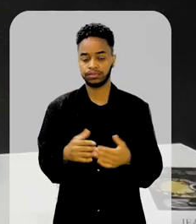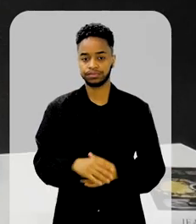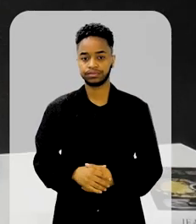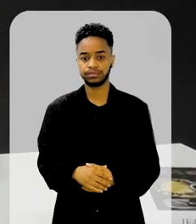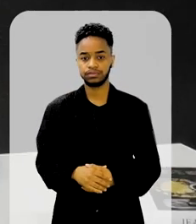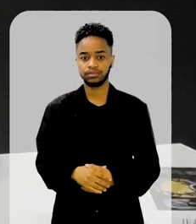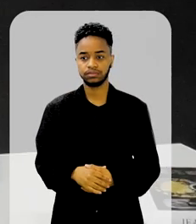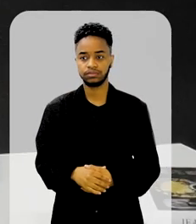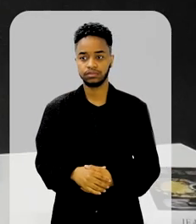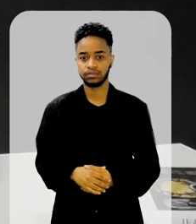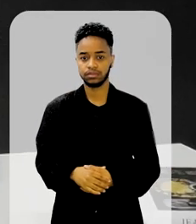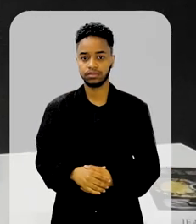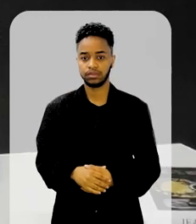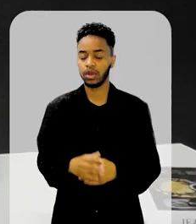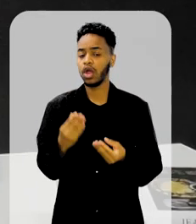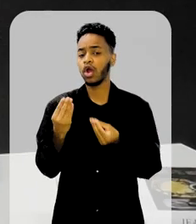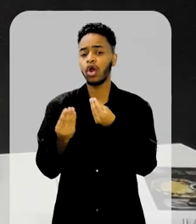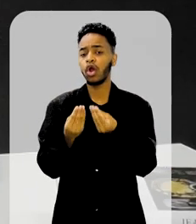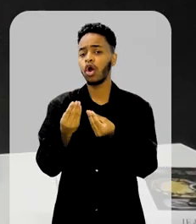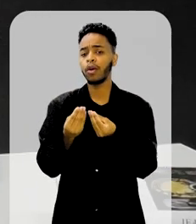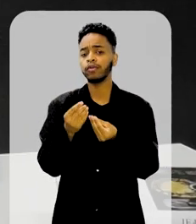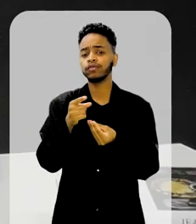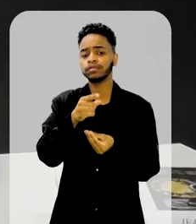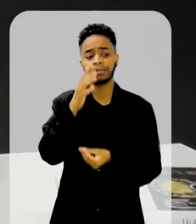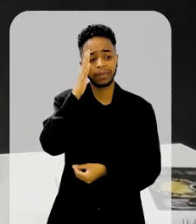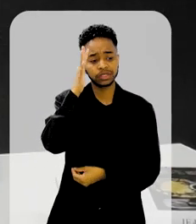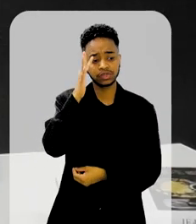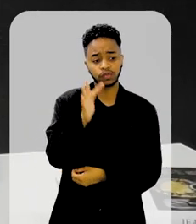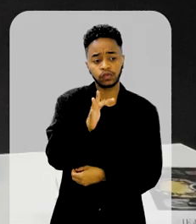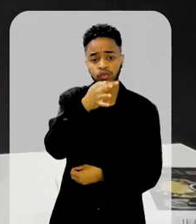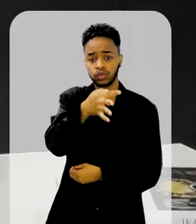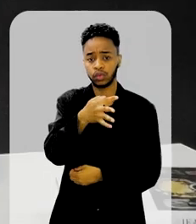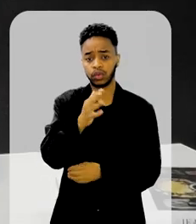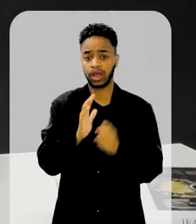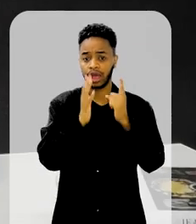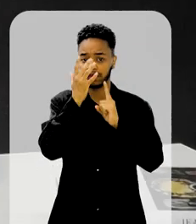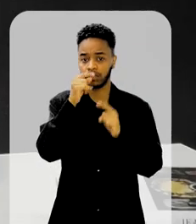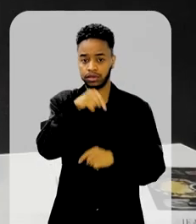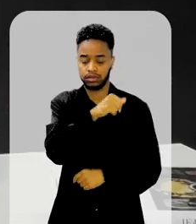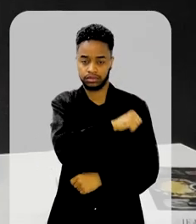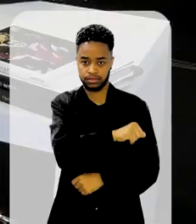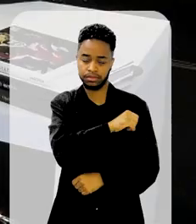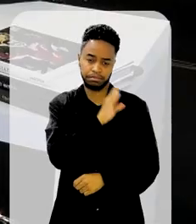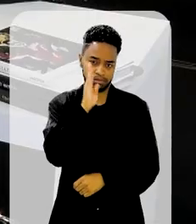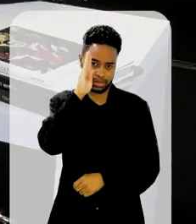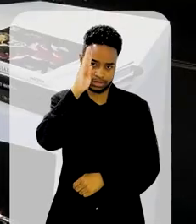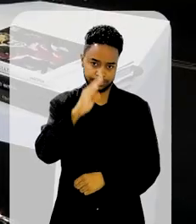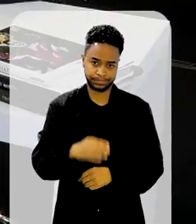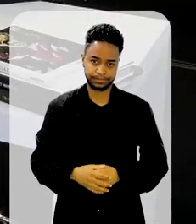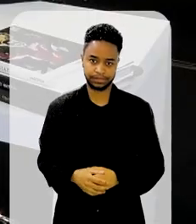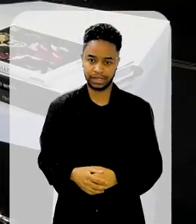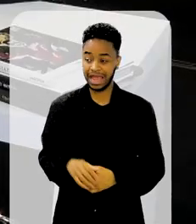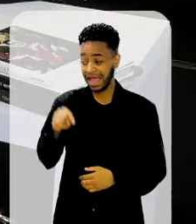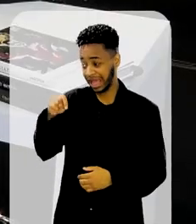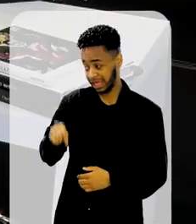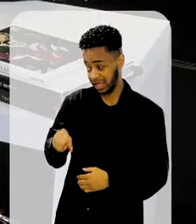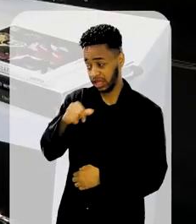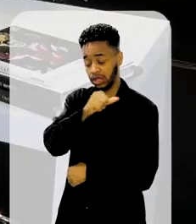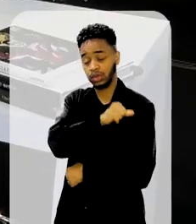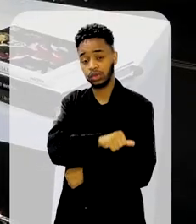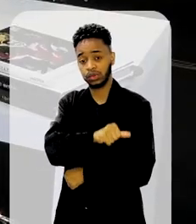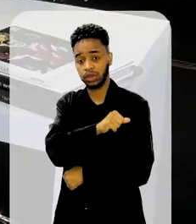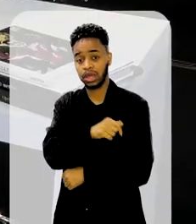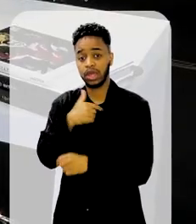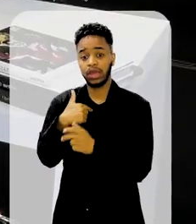reta final Qual o destino que você tem você vê pro Carnaval carioca especificamente o carioca pro carioca